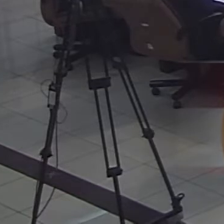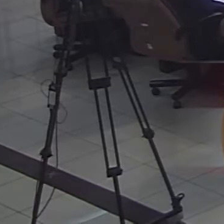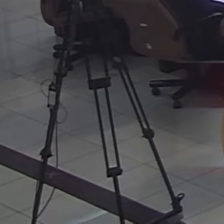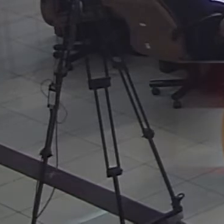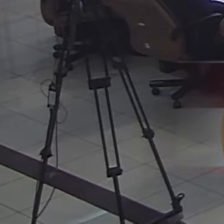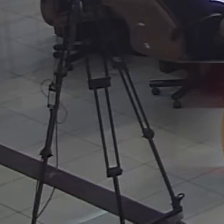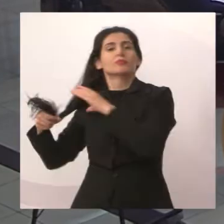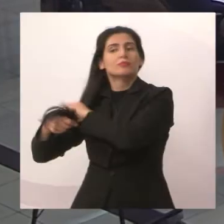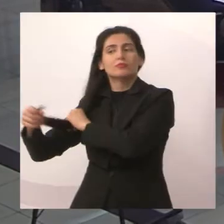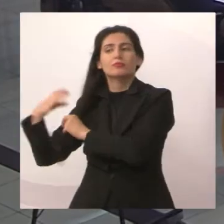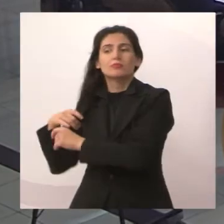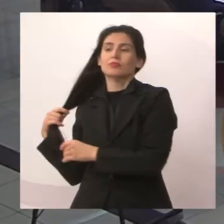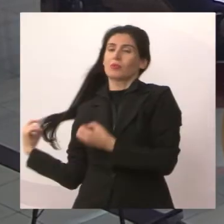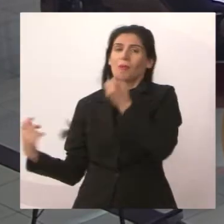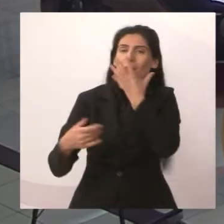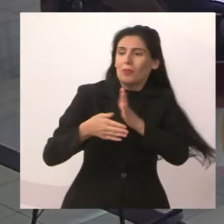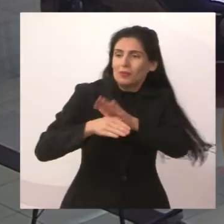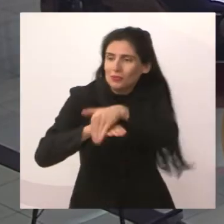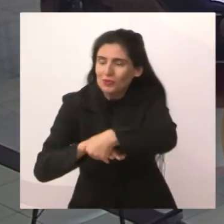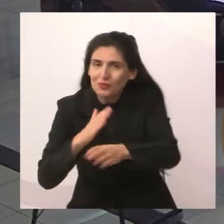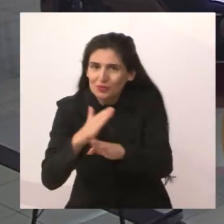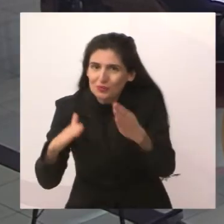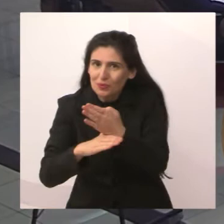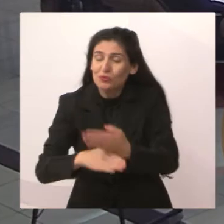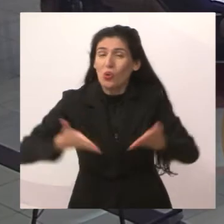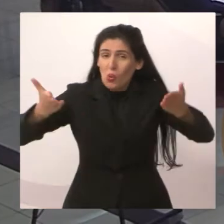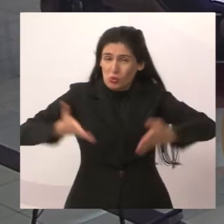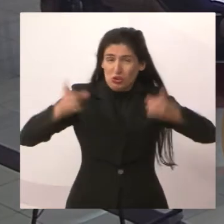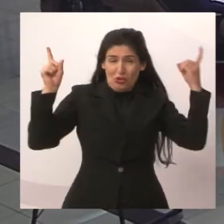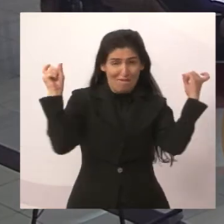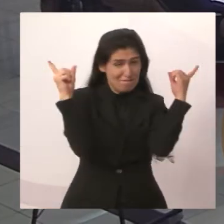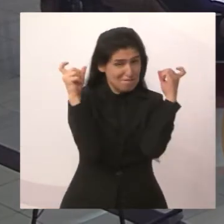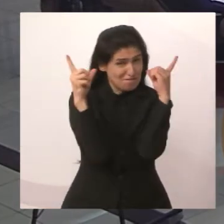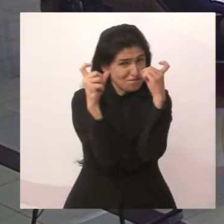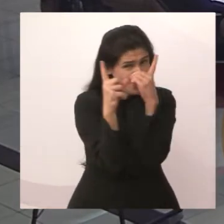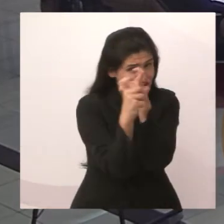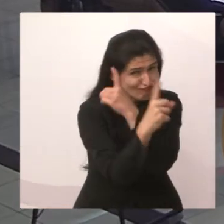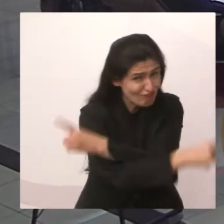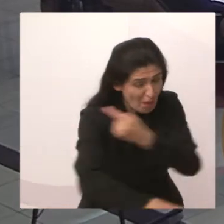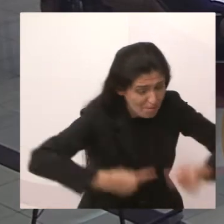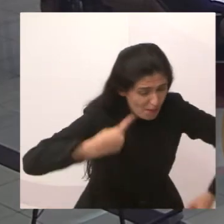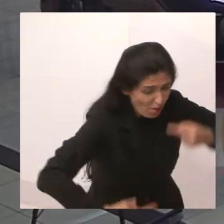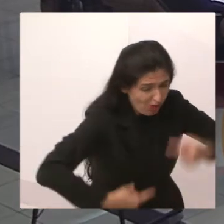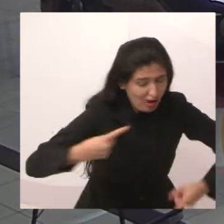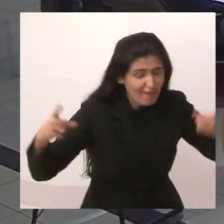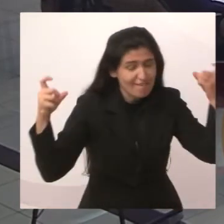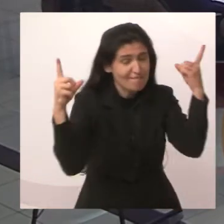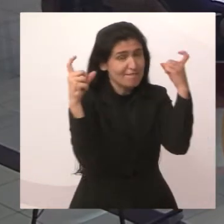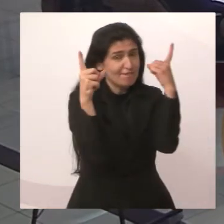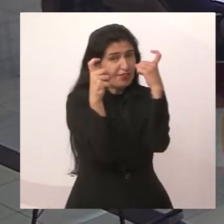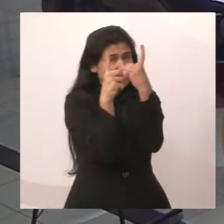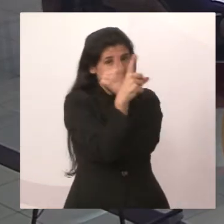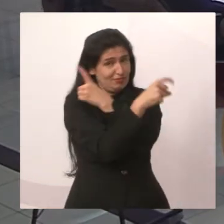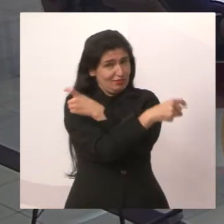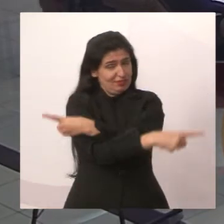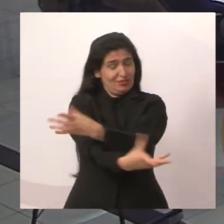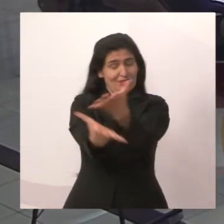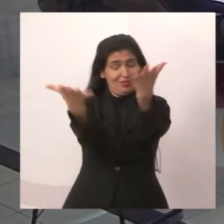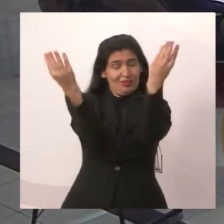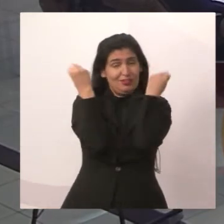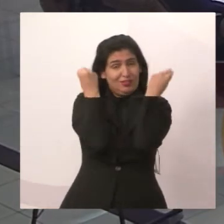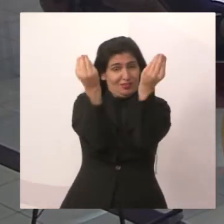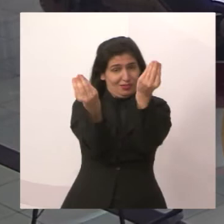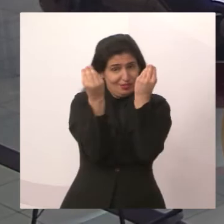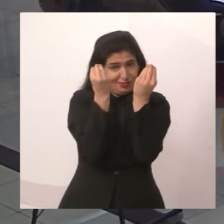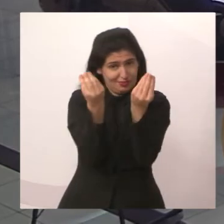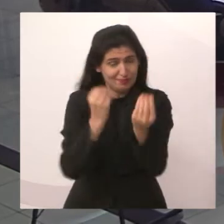Hoje a gente vive uma situação difícil na política, né? E aí, quando se discute que a gente está vendo o